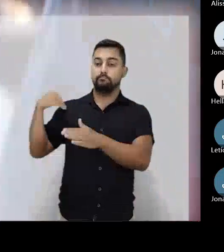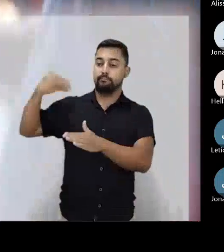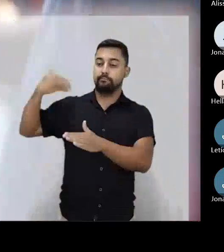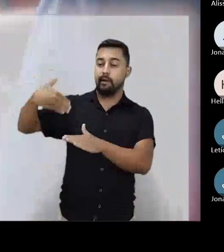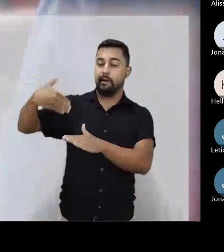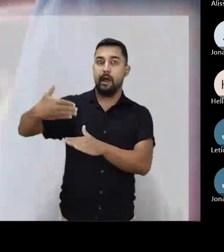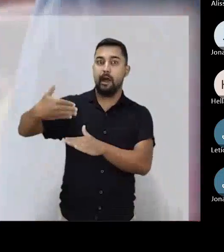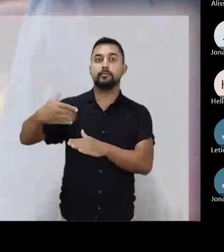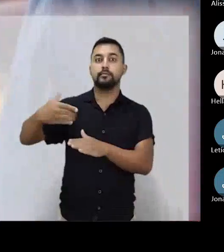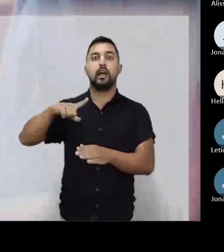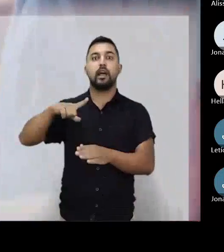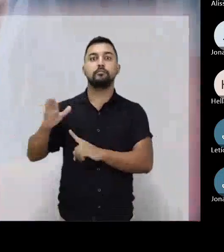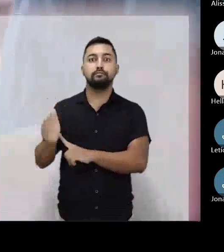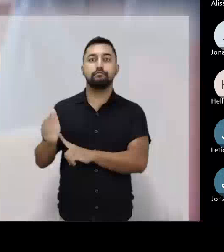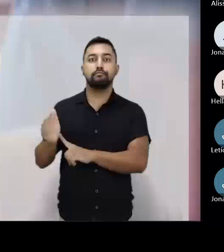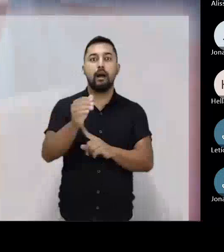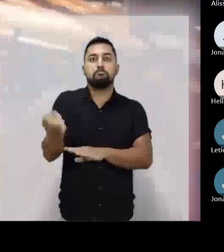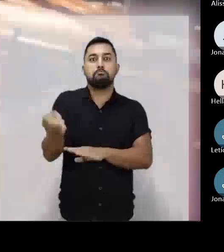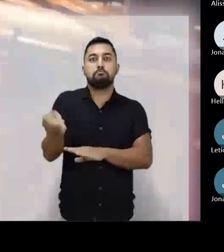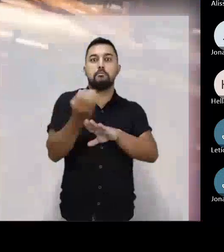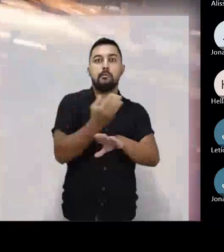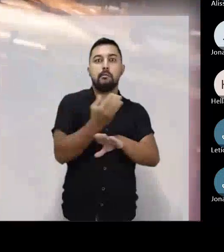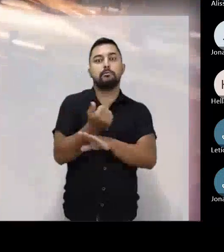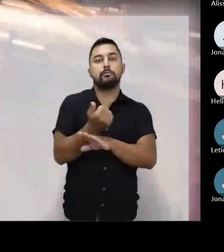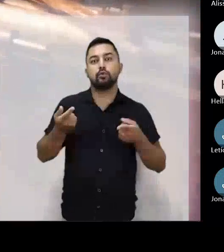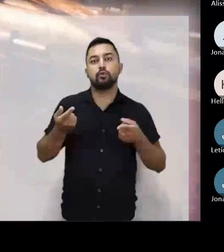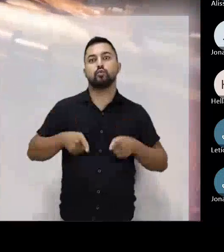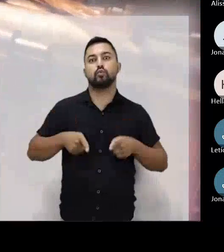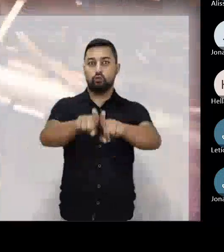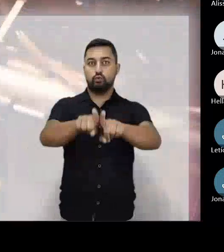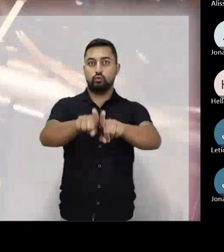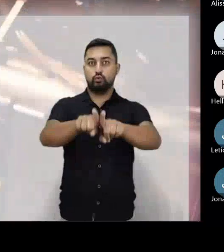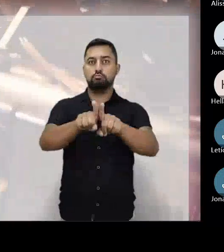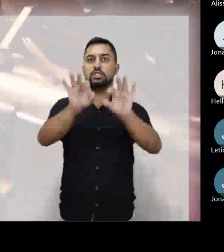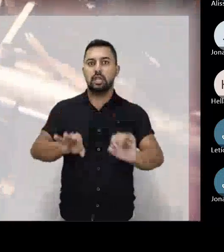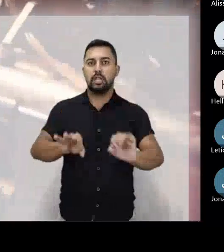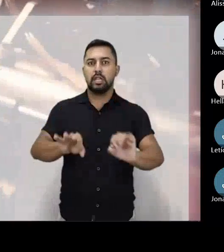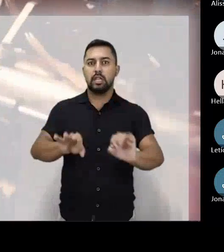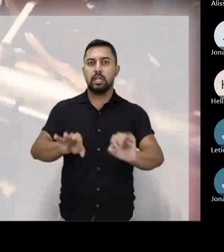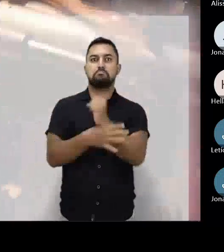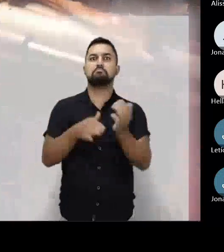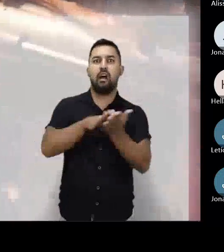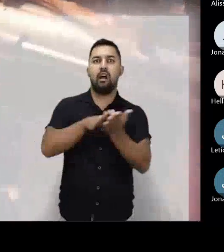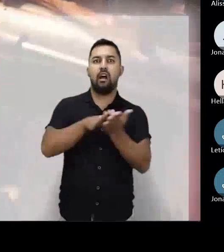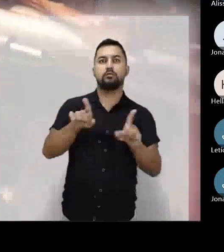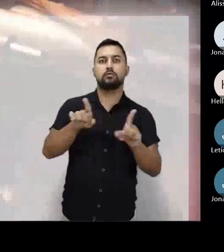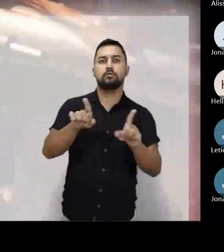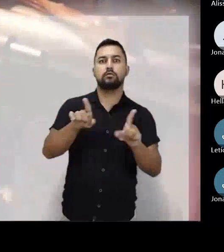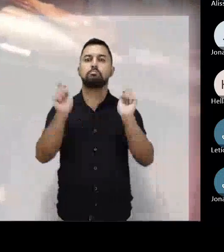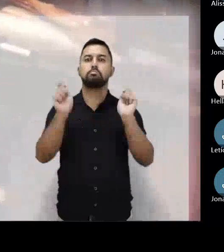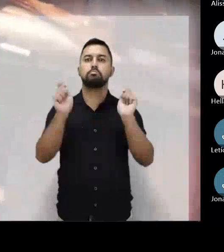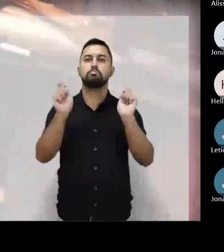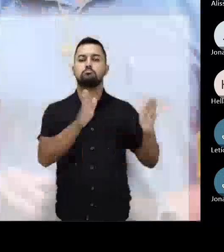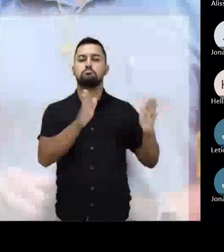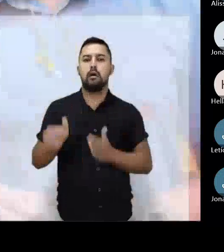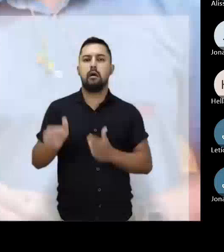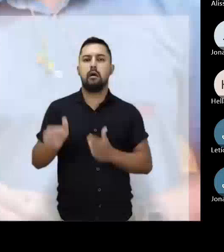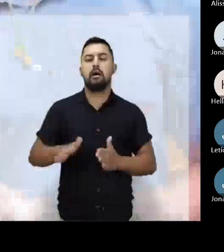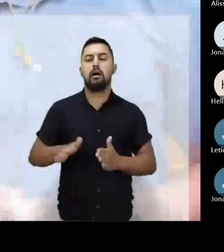Ao longo dos anos, a inovação e a tecnologia vêm nos acompanhando, garantindo alta produção e